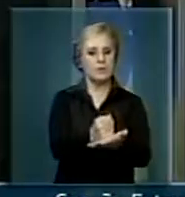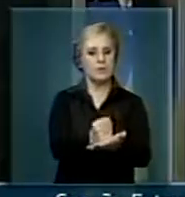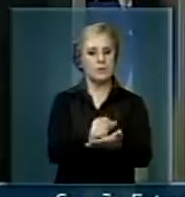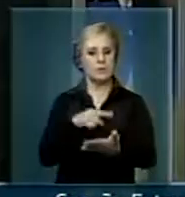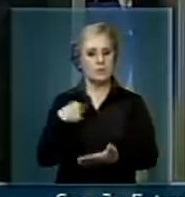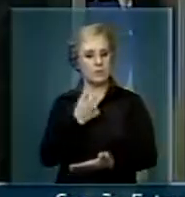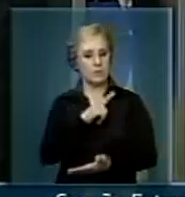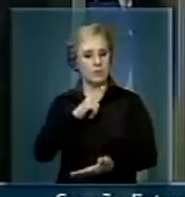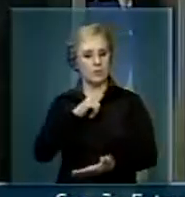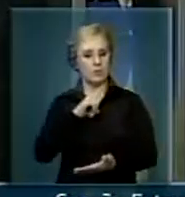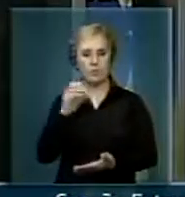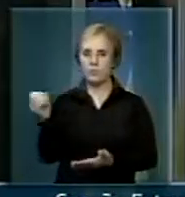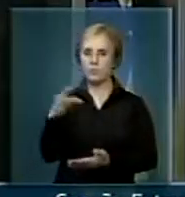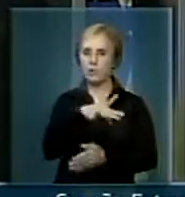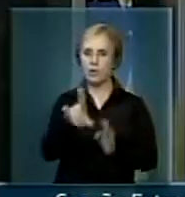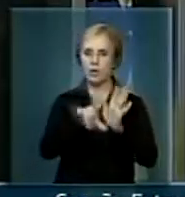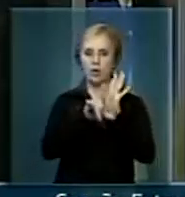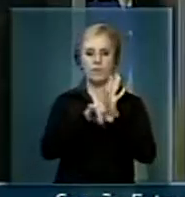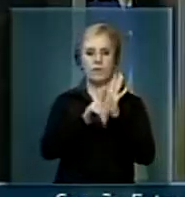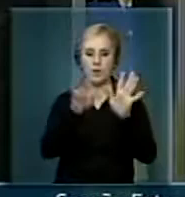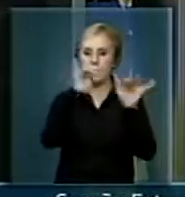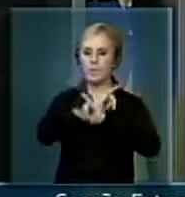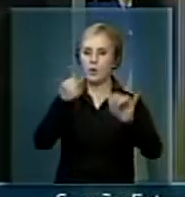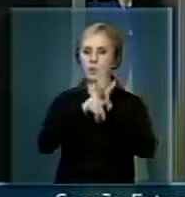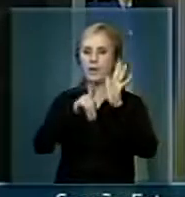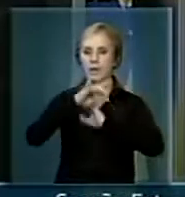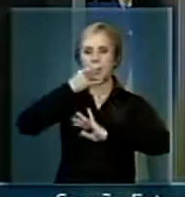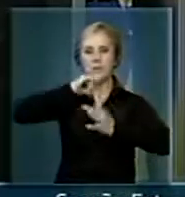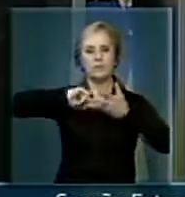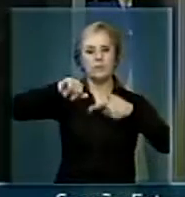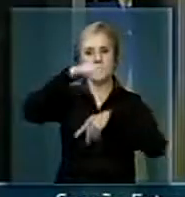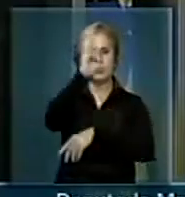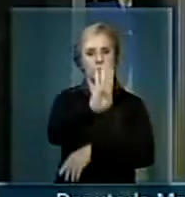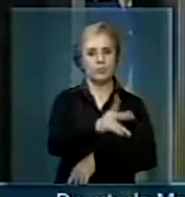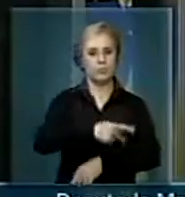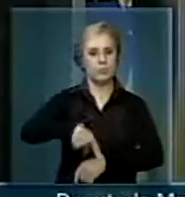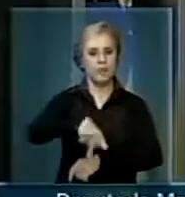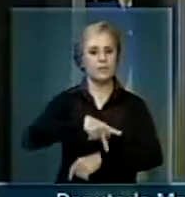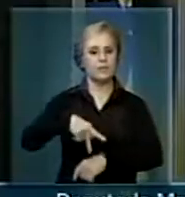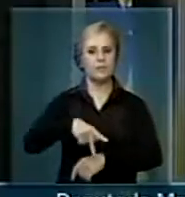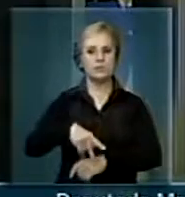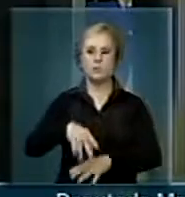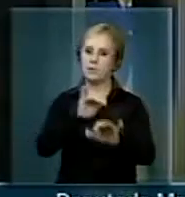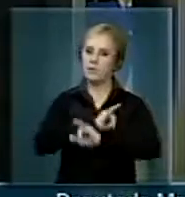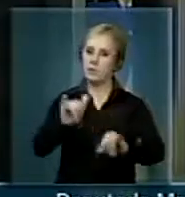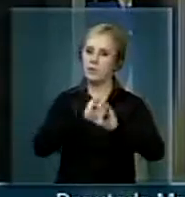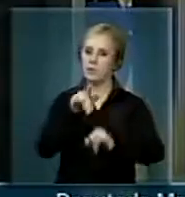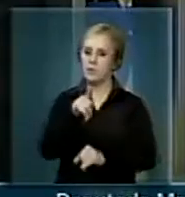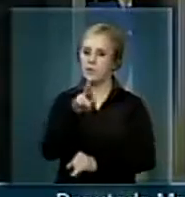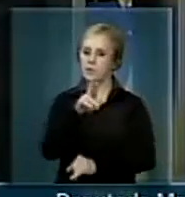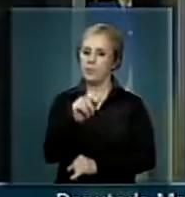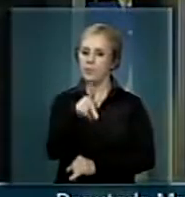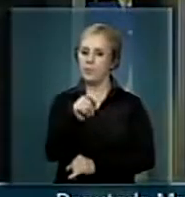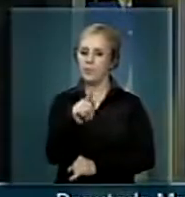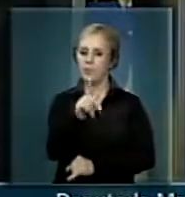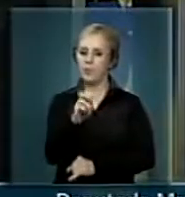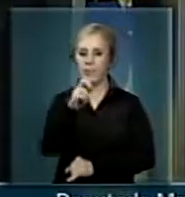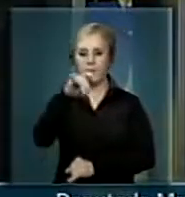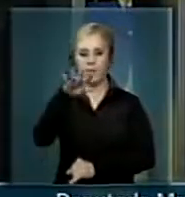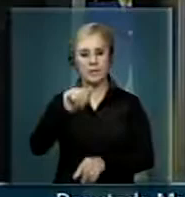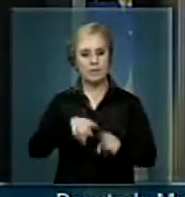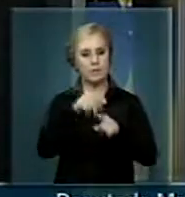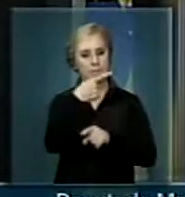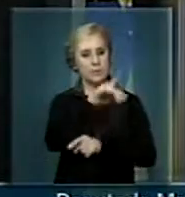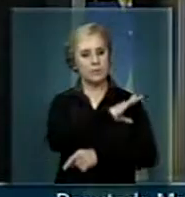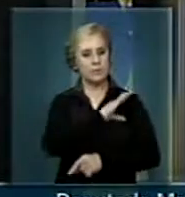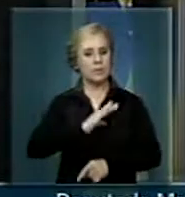nós tenhamos uma nova legislação relacionada à propaganda no nosso país, nesse sentido da veiculação, mas lhe peço que a sua comissão produza